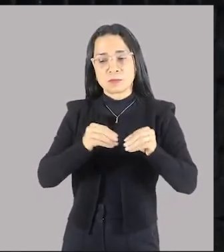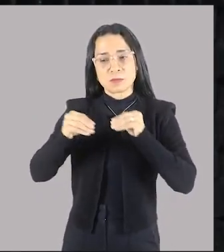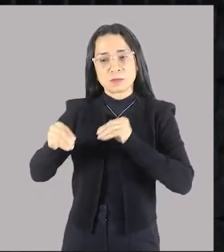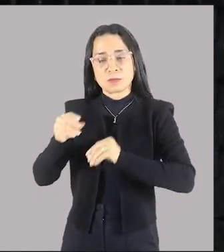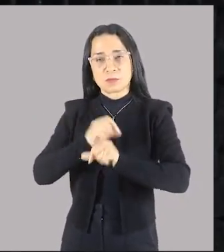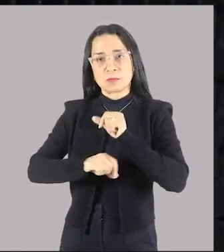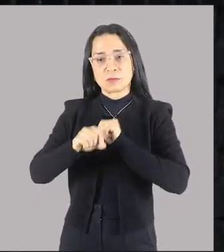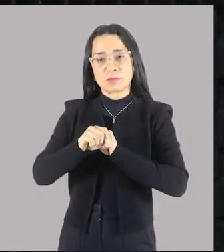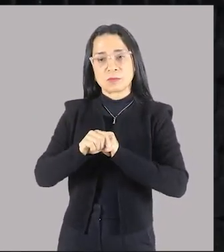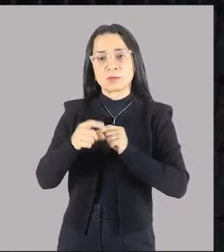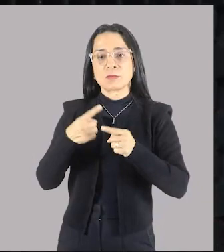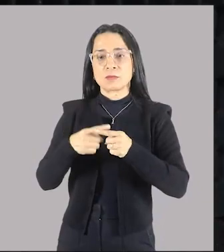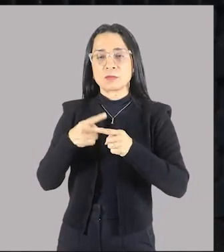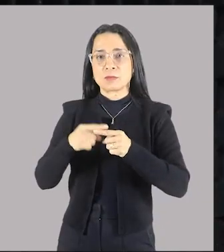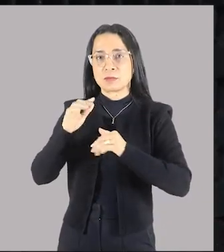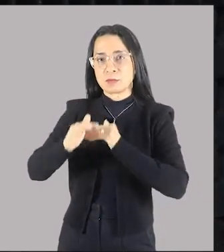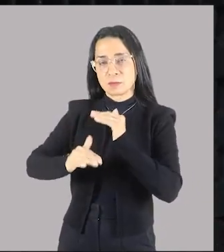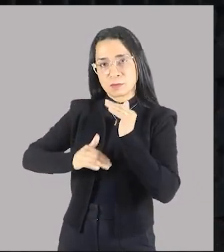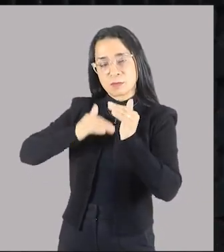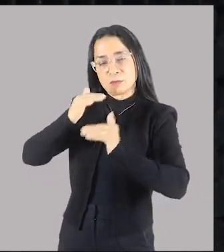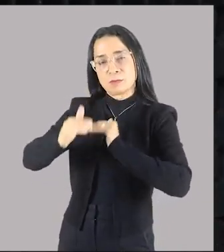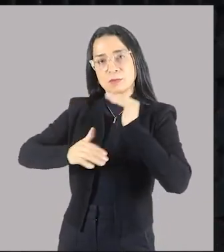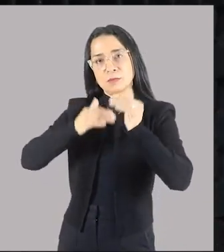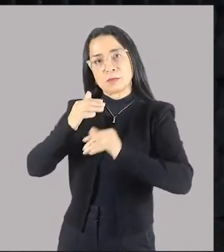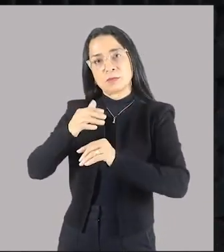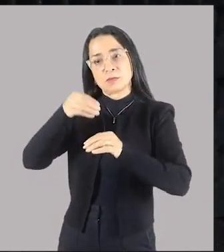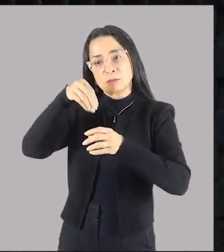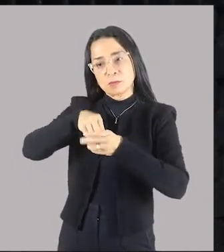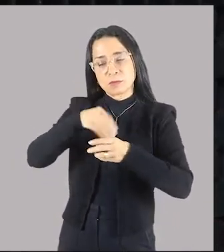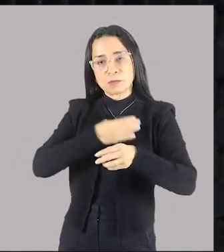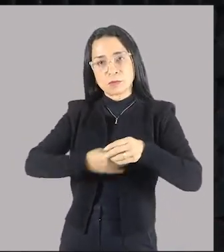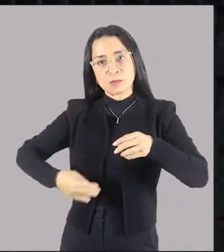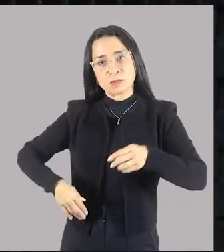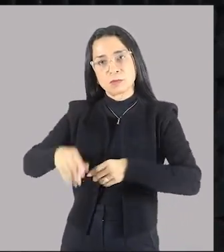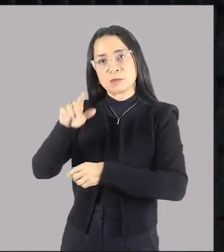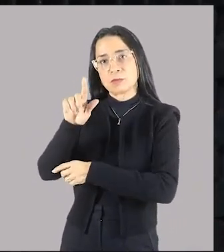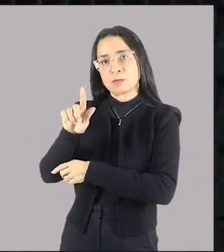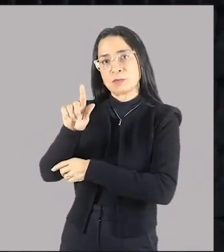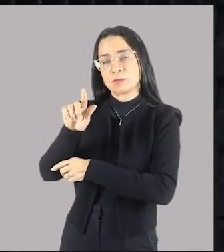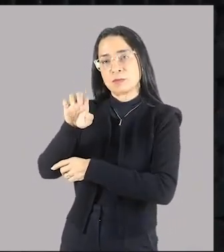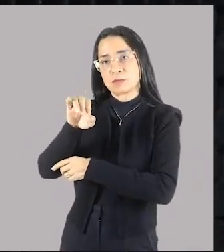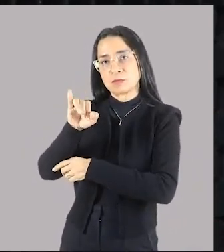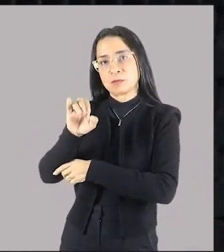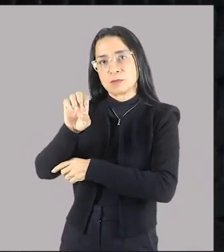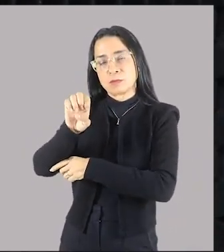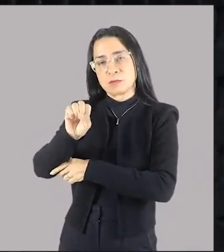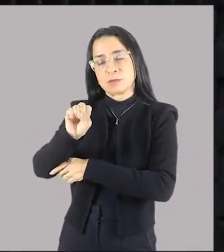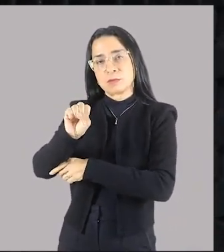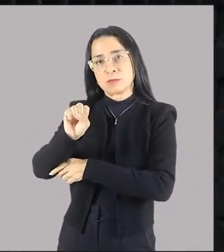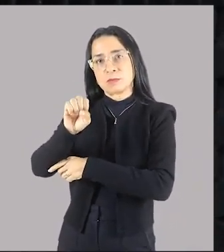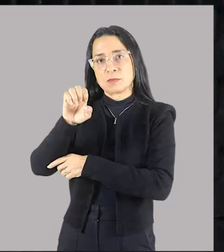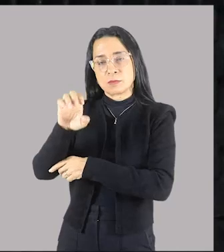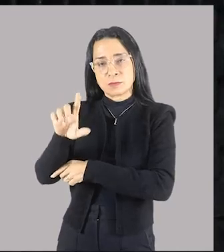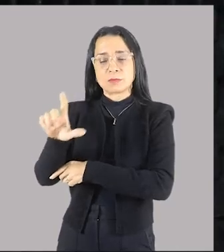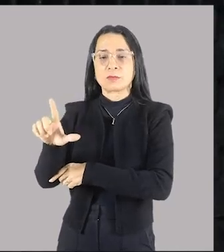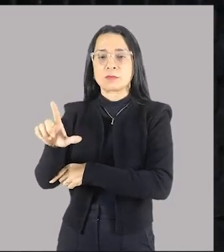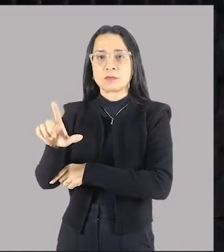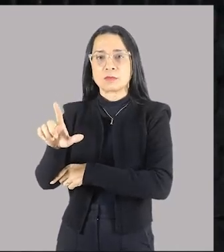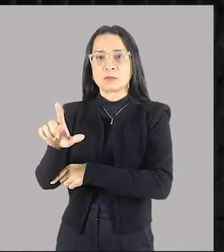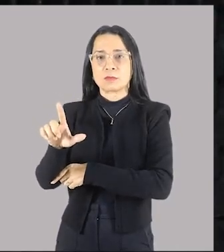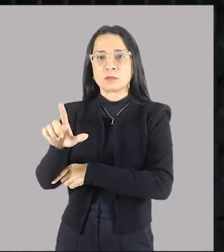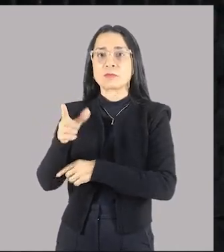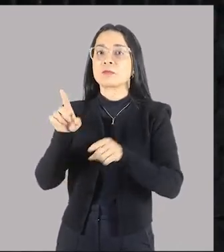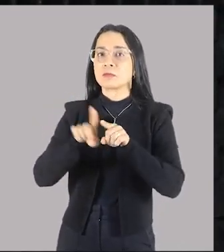governo Geisel, passando pelo governo Figueiredo, mas ainda com elementos autoritários. Então, esse governo ele